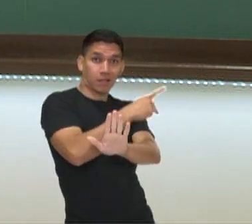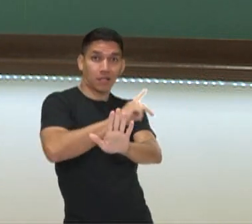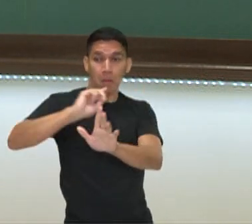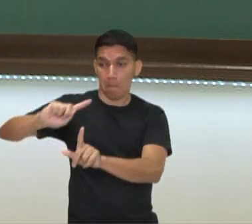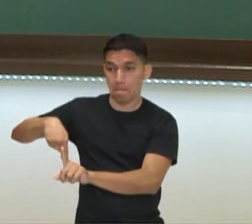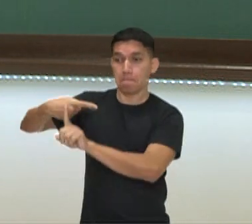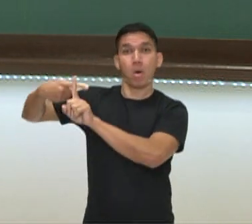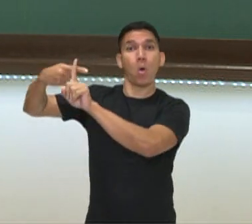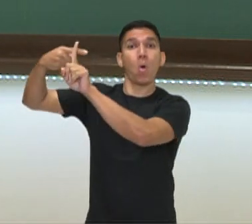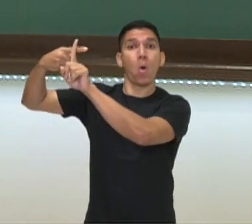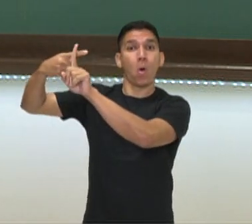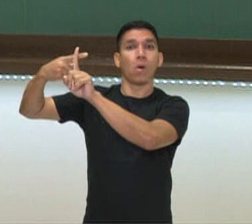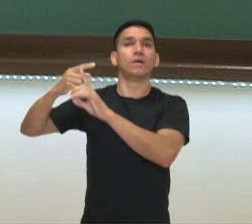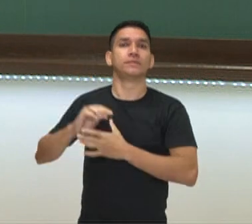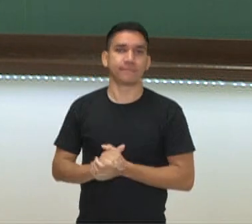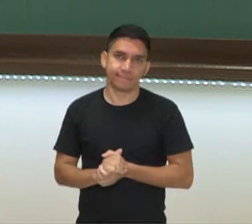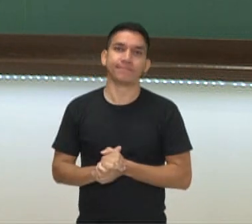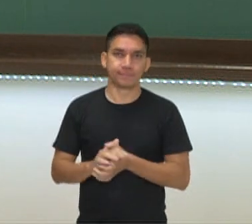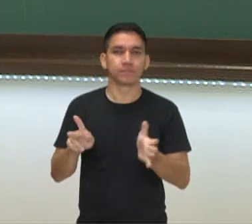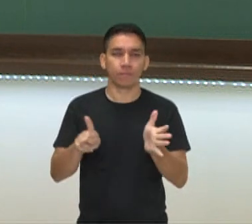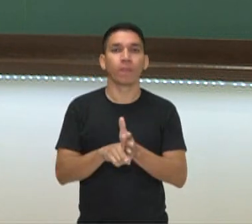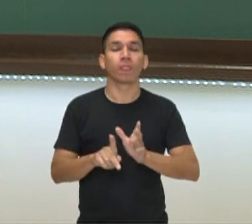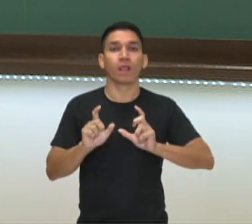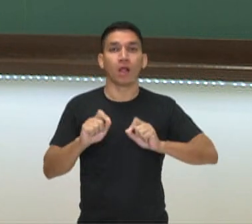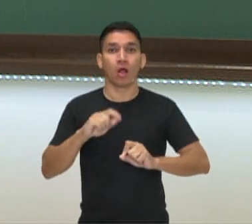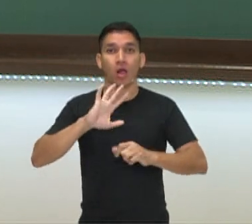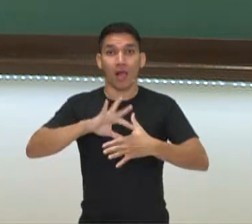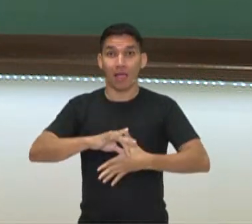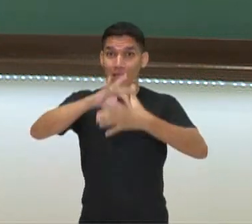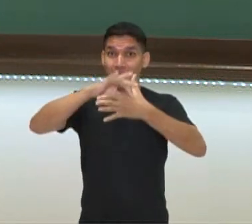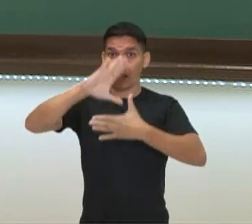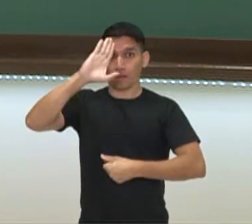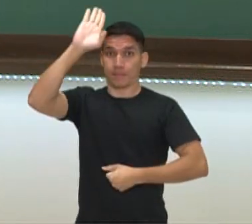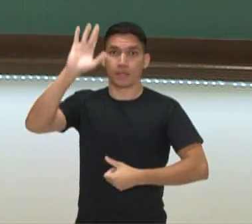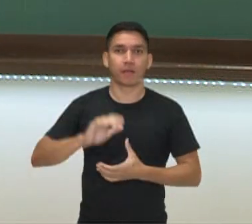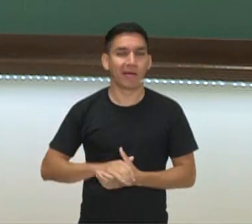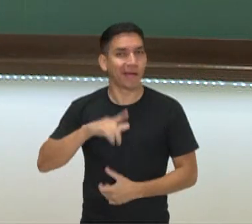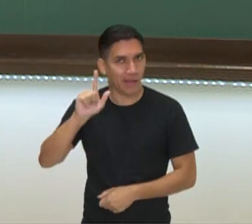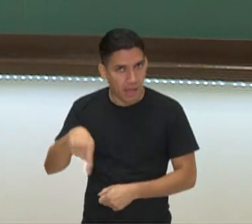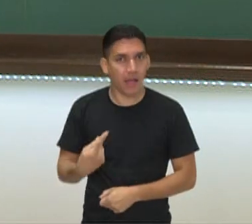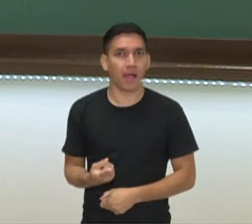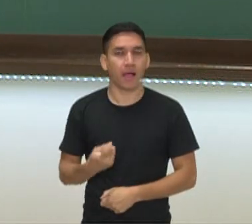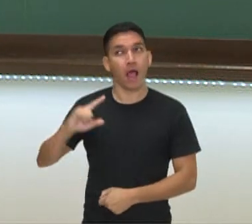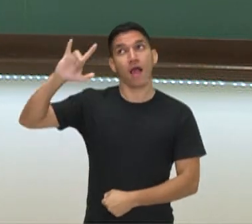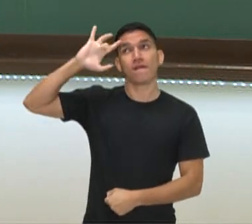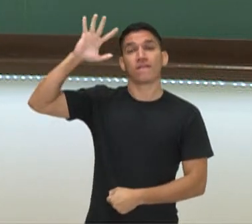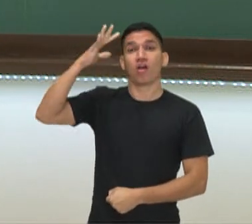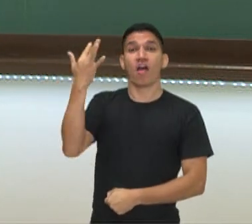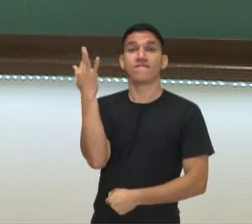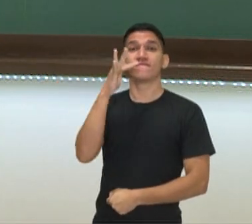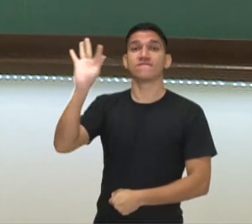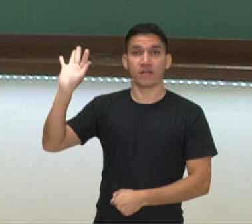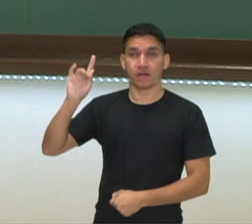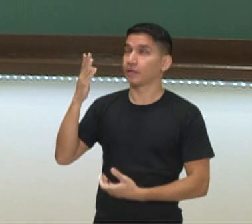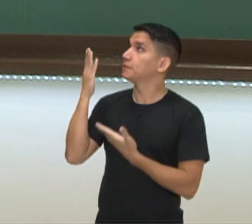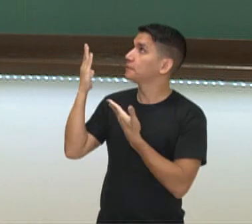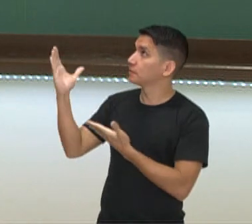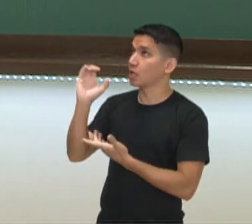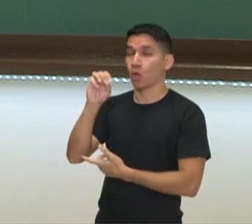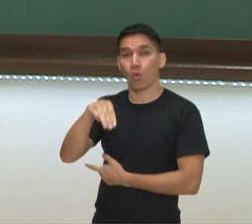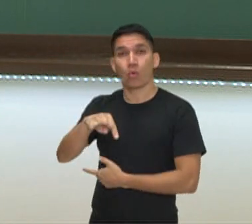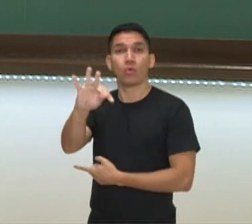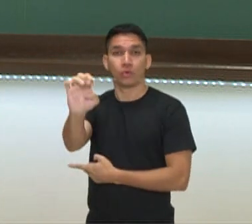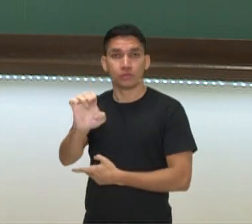positivista, no qual seu grande líder, a grande influência vem do filósofo francês Auguste Comte, no